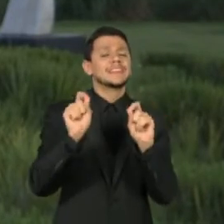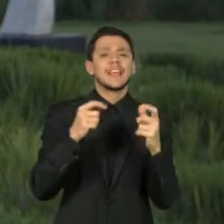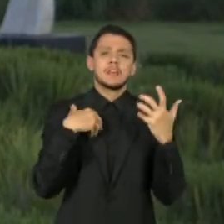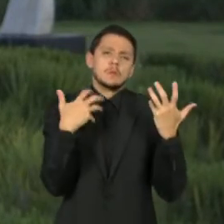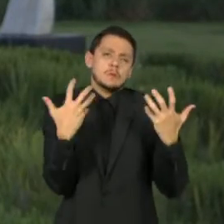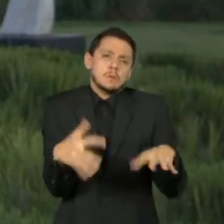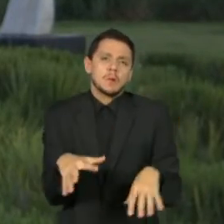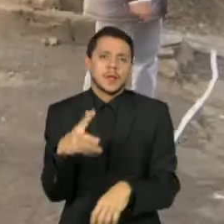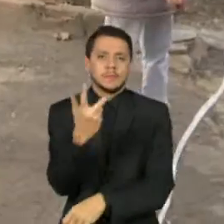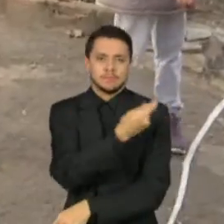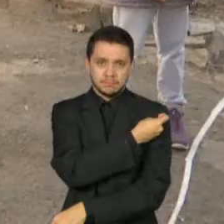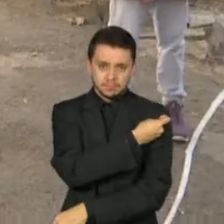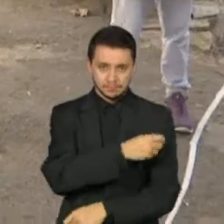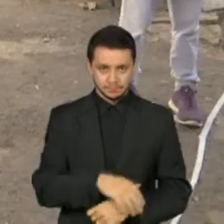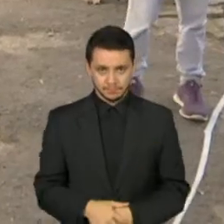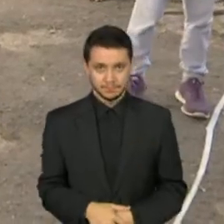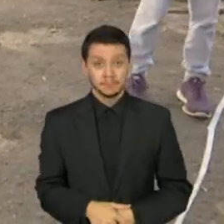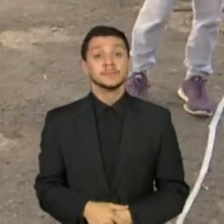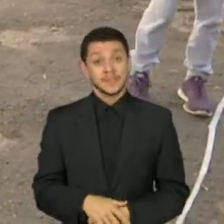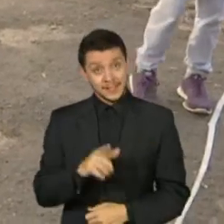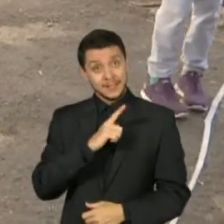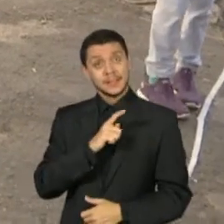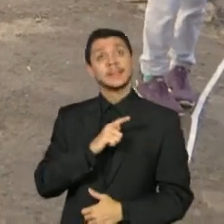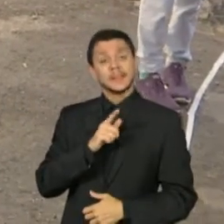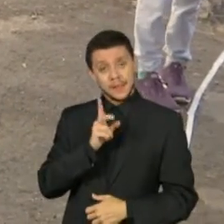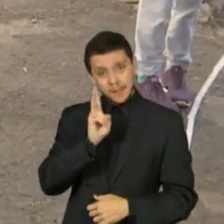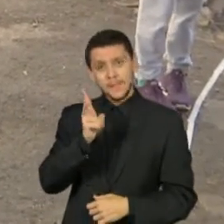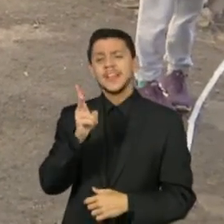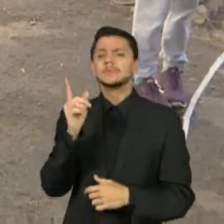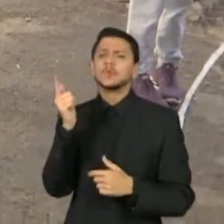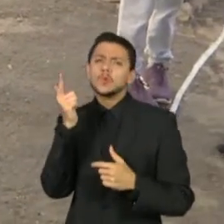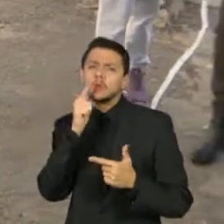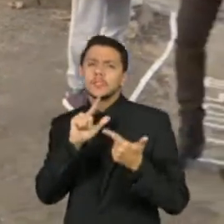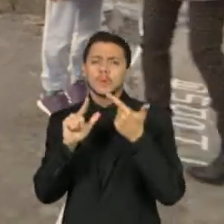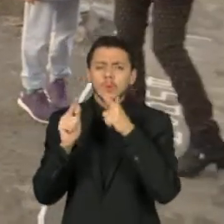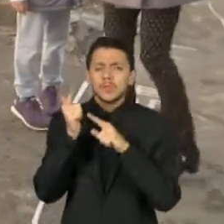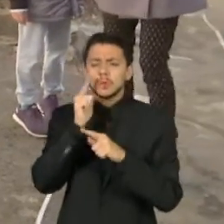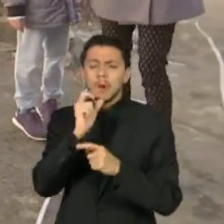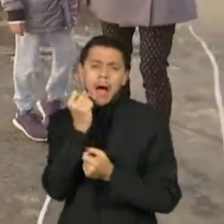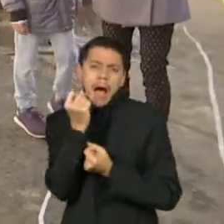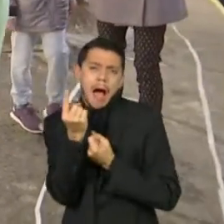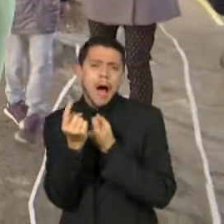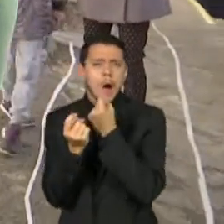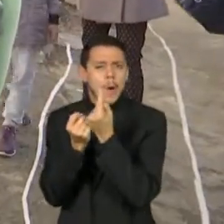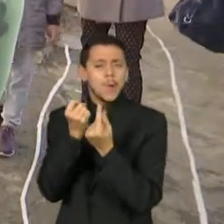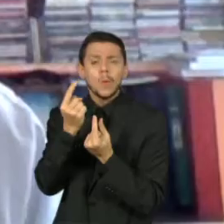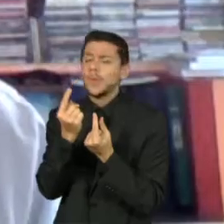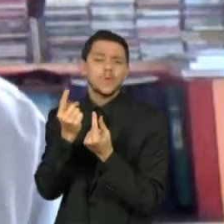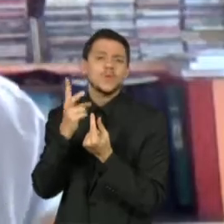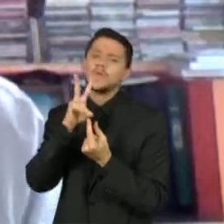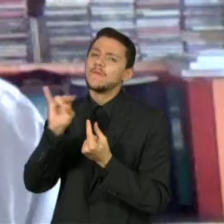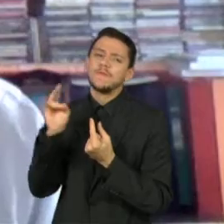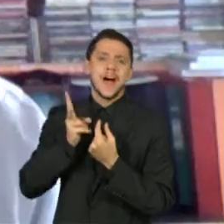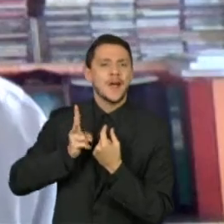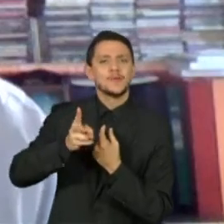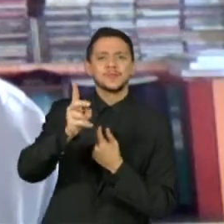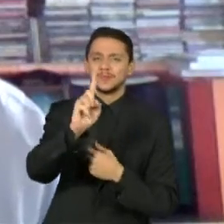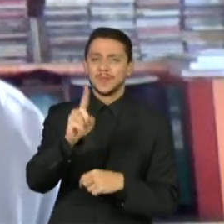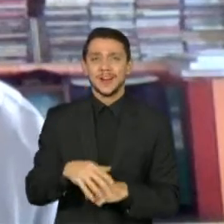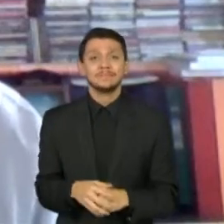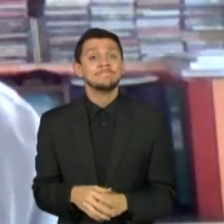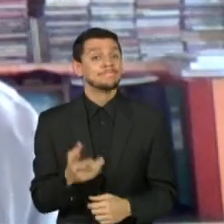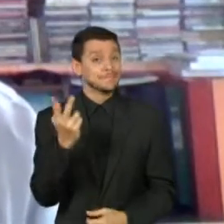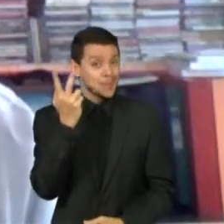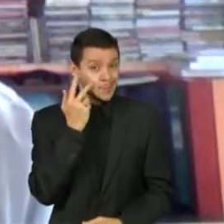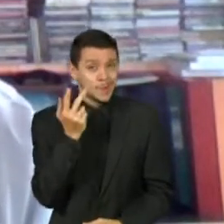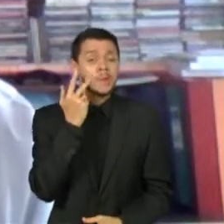serem imunizados. E mesmo vitórias parciais na justiça não devem prosperar. É comum que